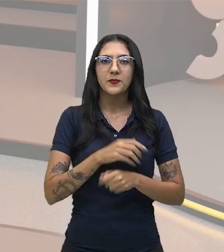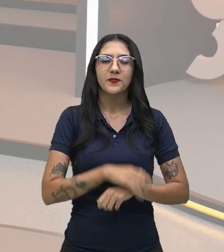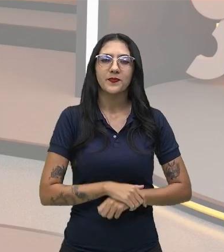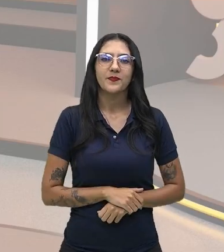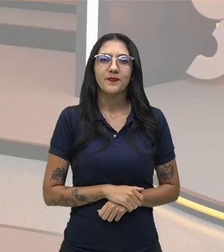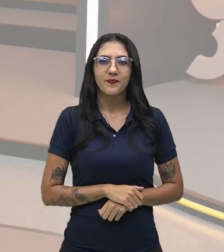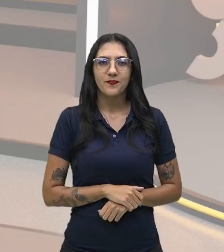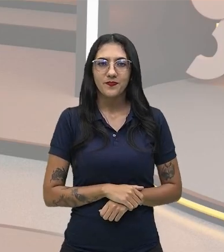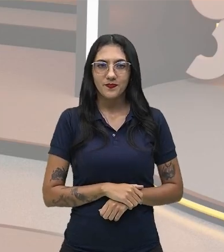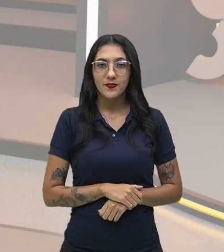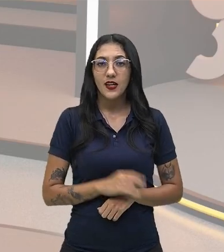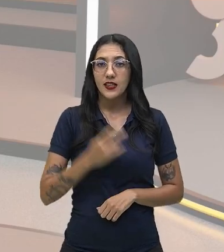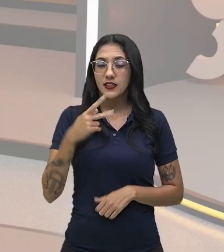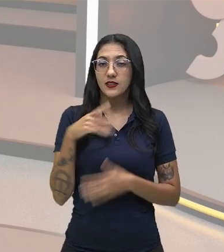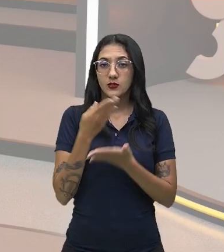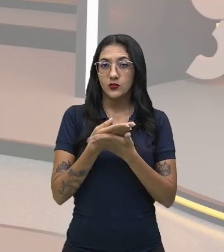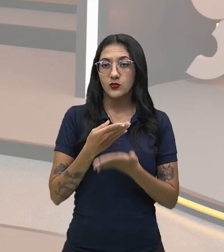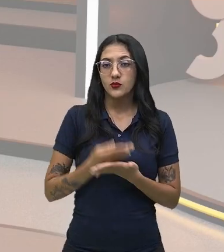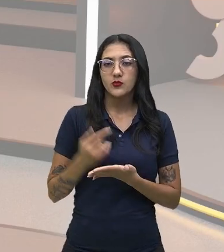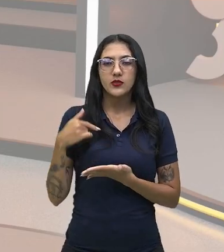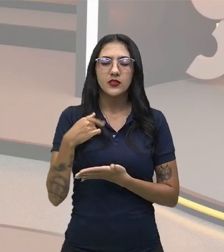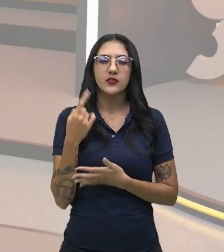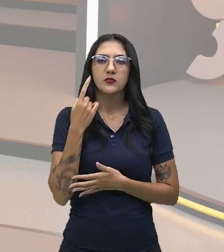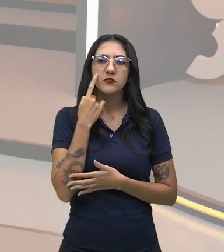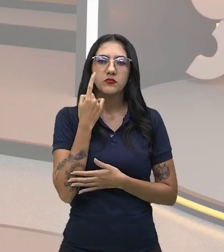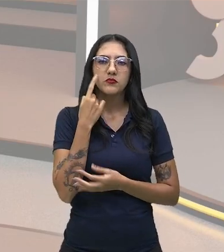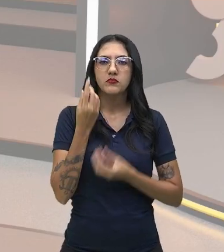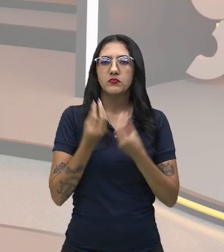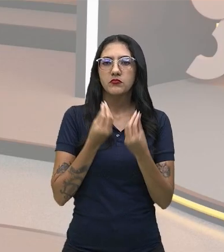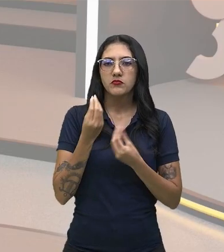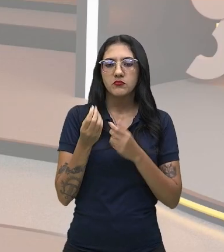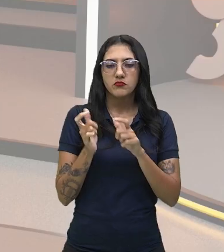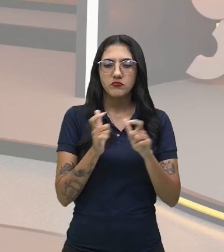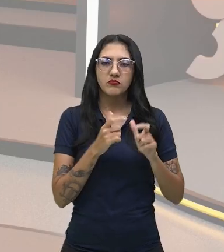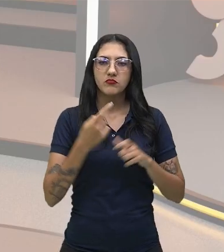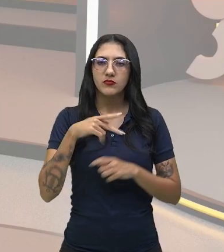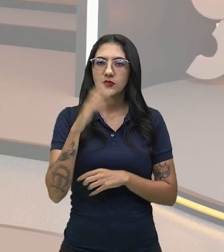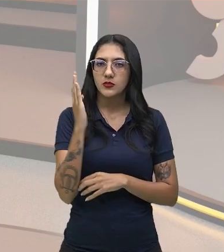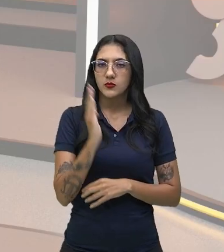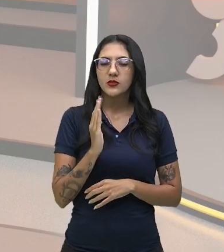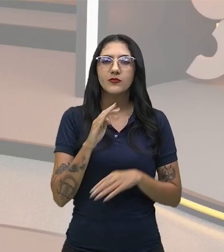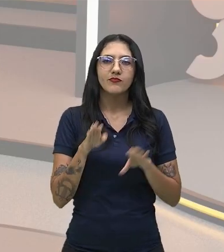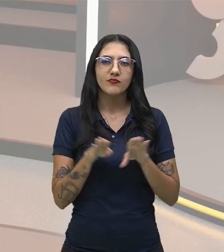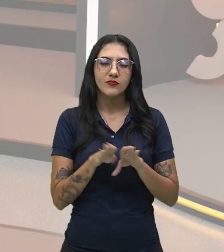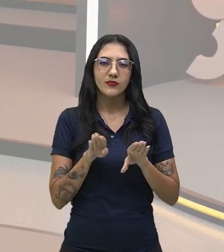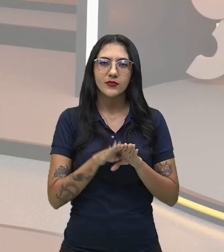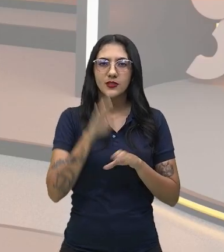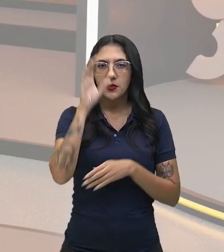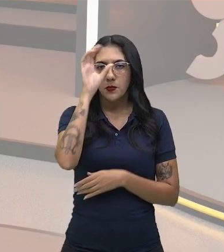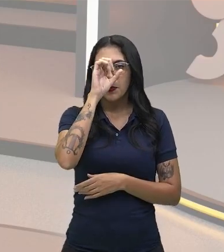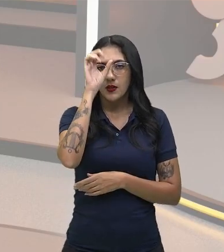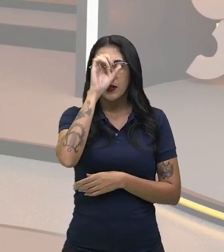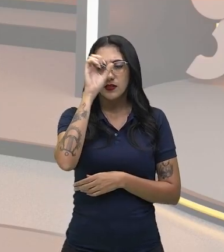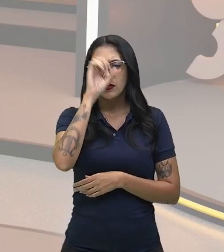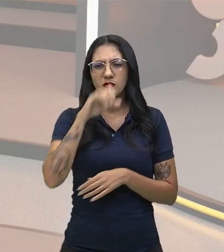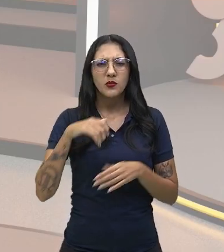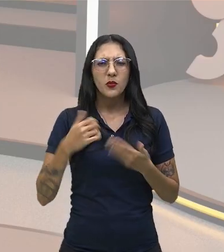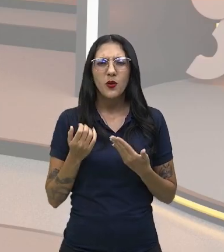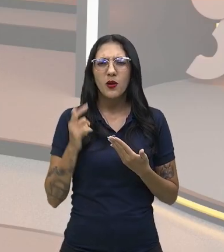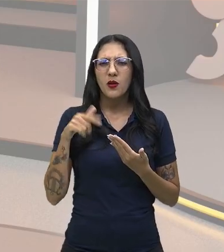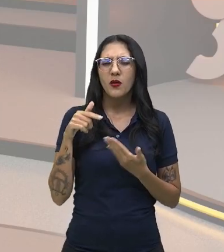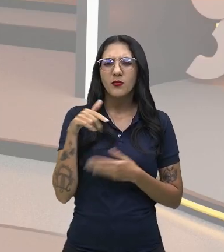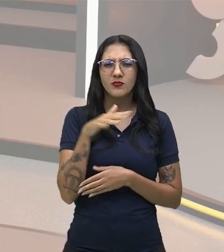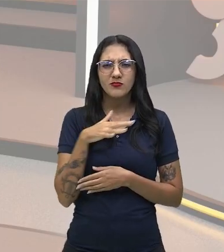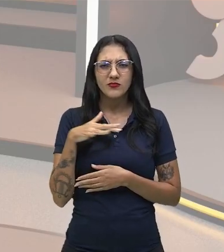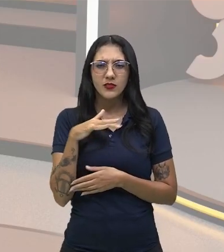falar sobre a localização do Brasil, aprendendo sobre qual continente da